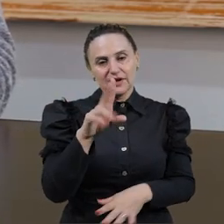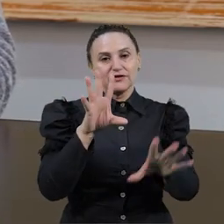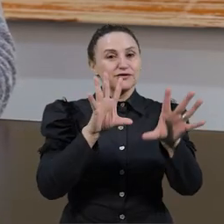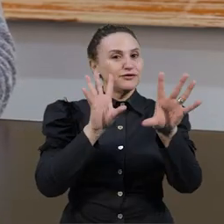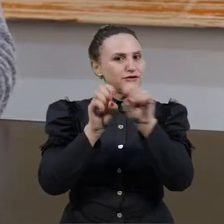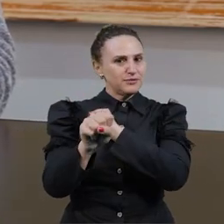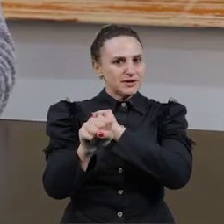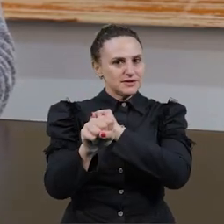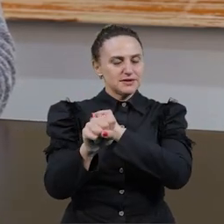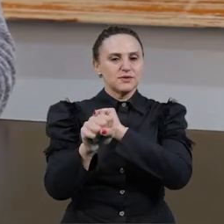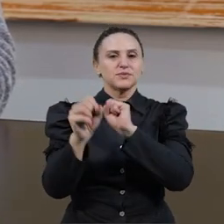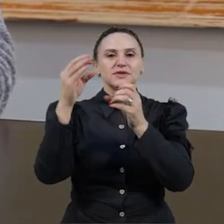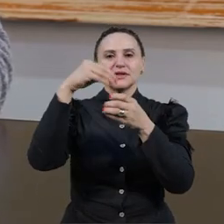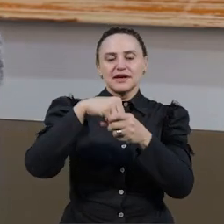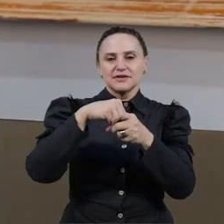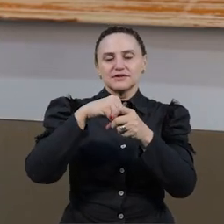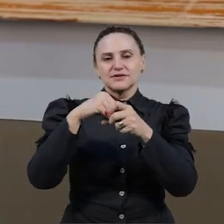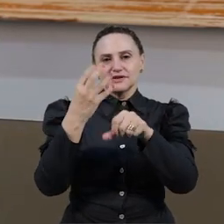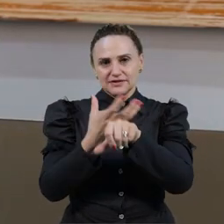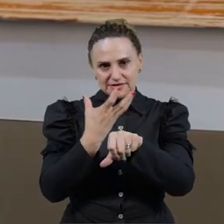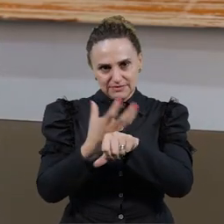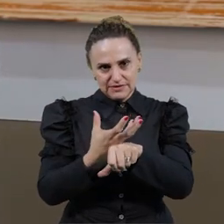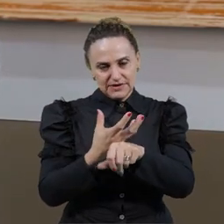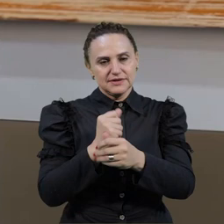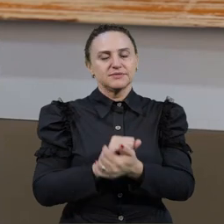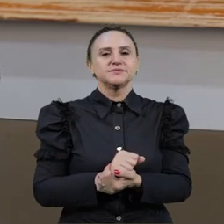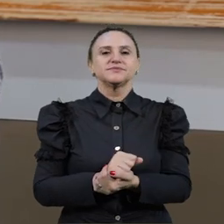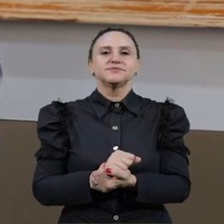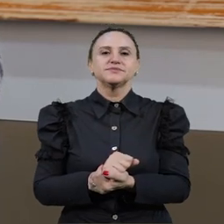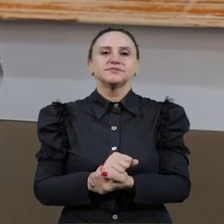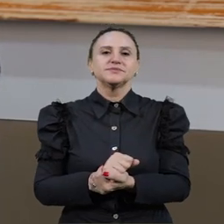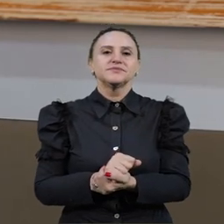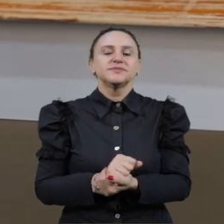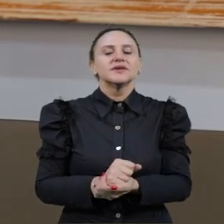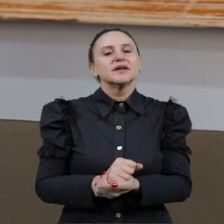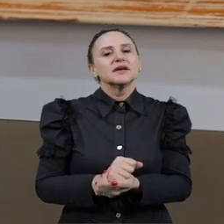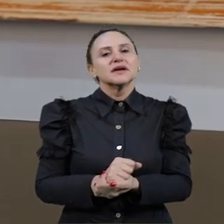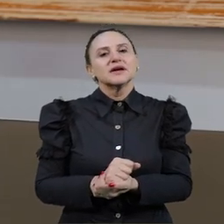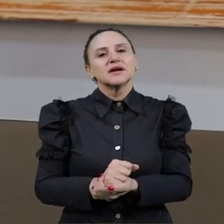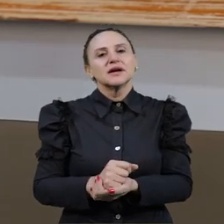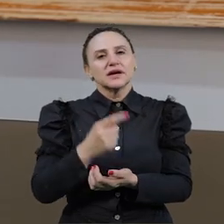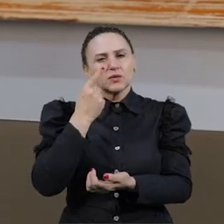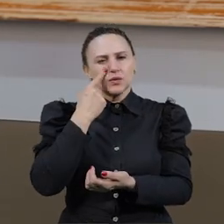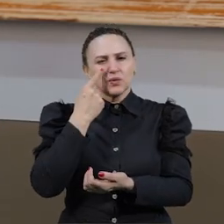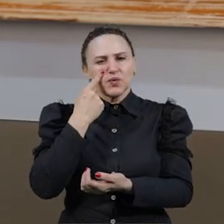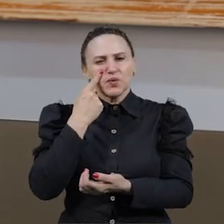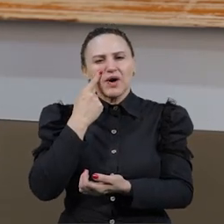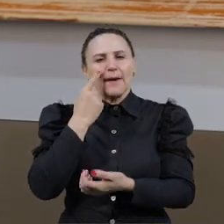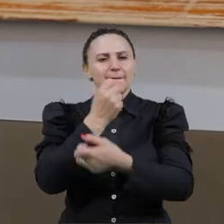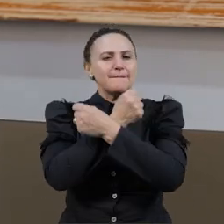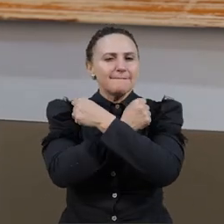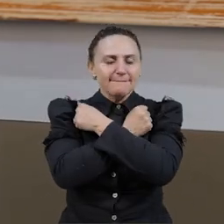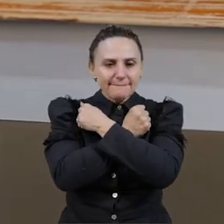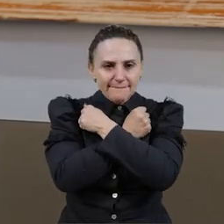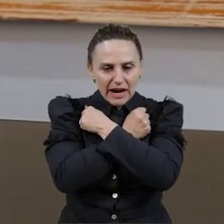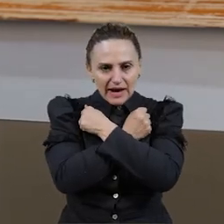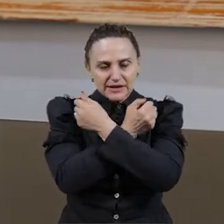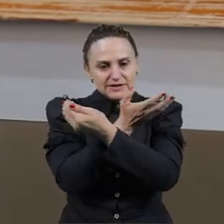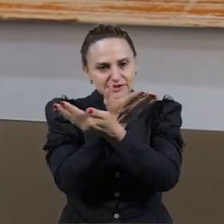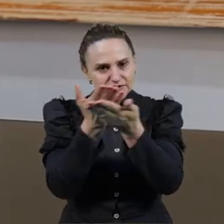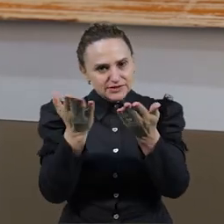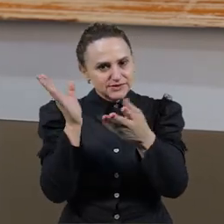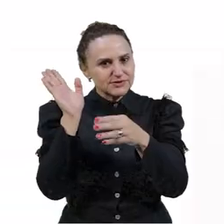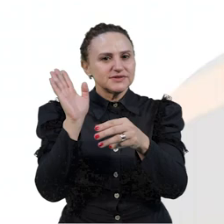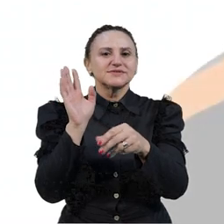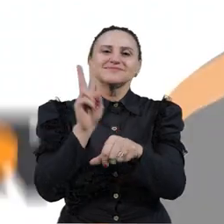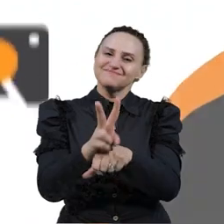sua formação dentro das disciplinas tendo disso Isso tendo dito isso deixa um grande abraço a todos e